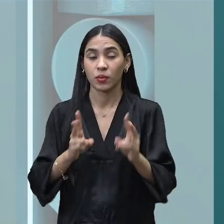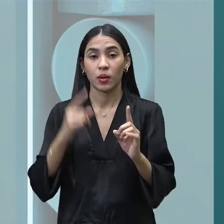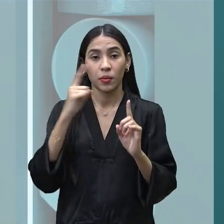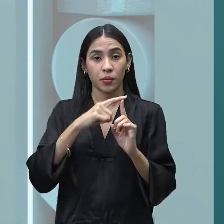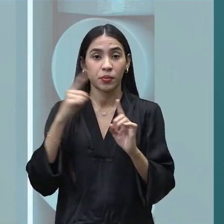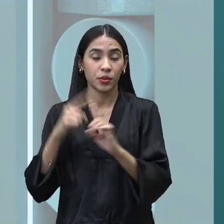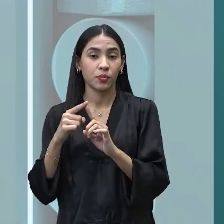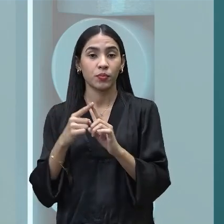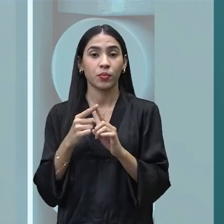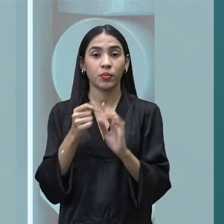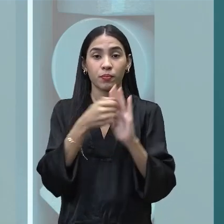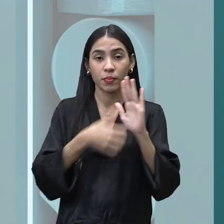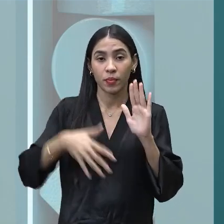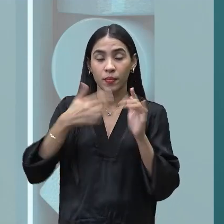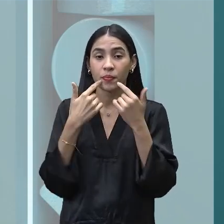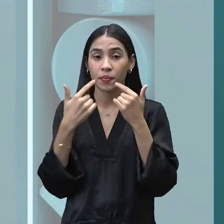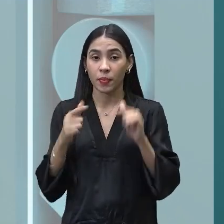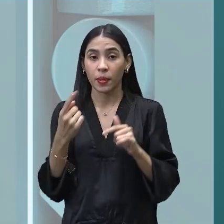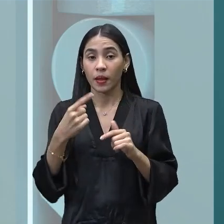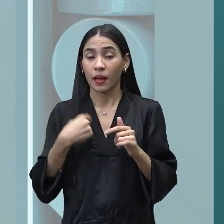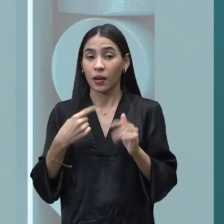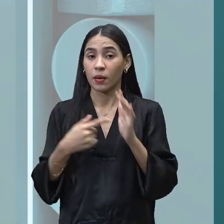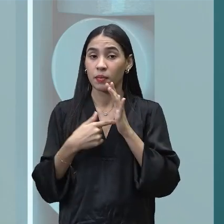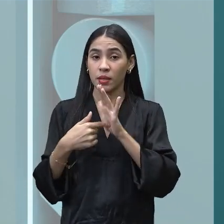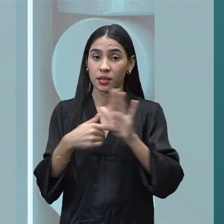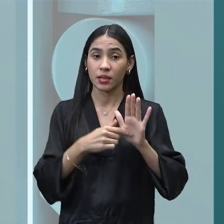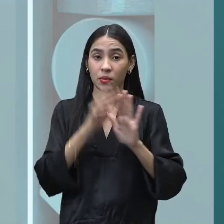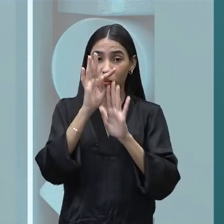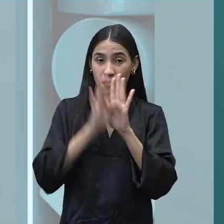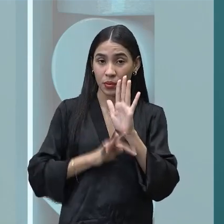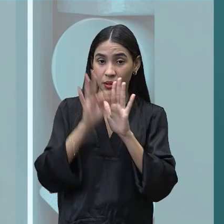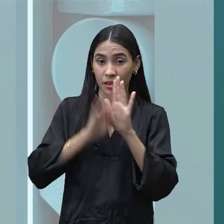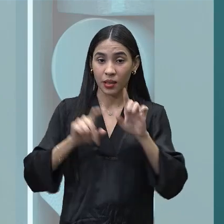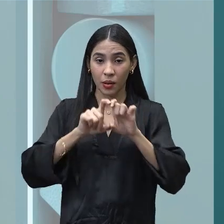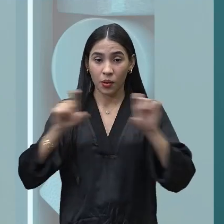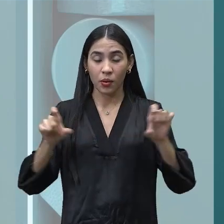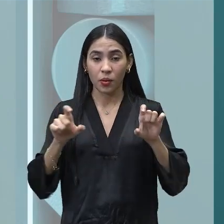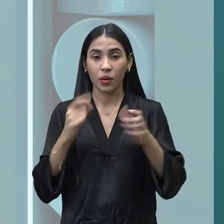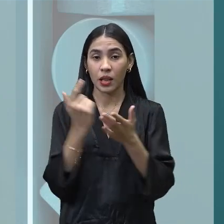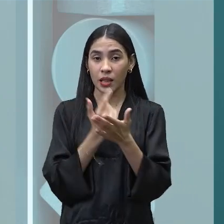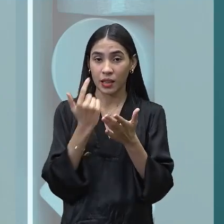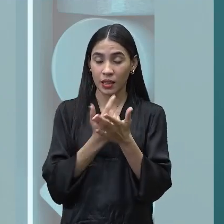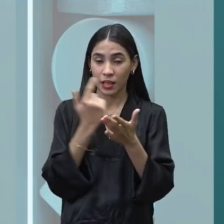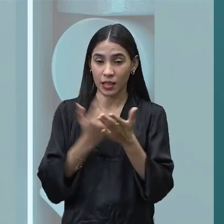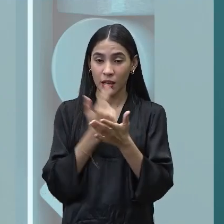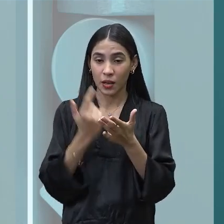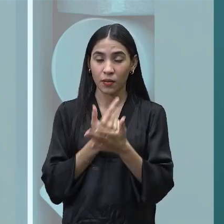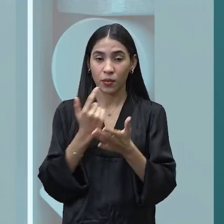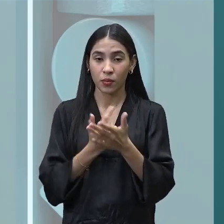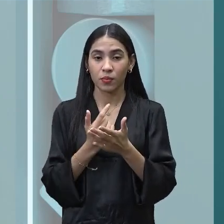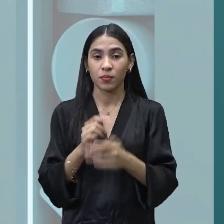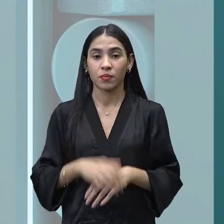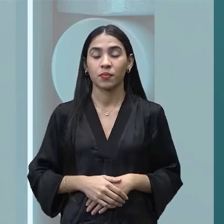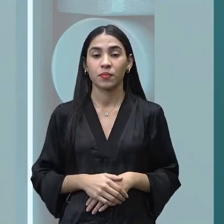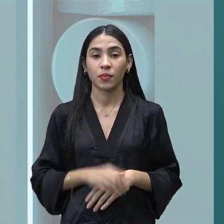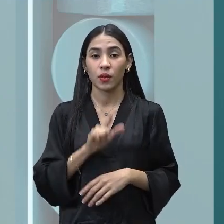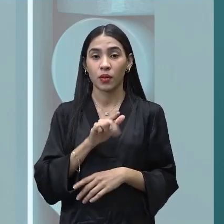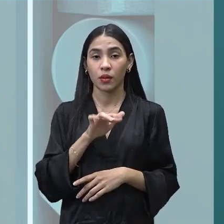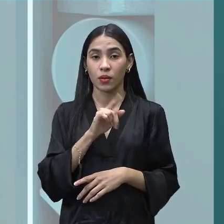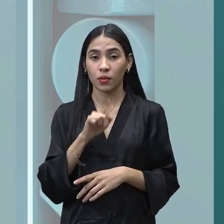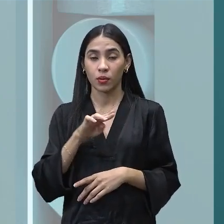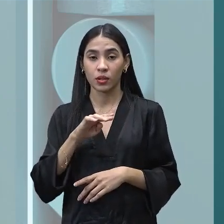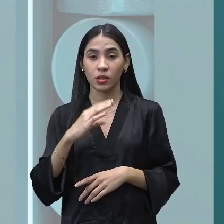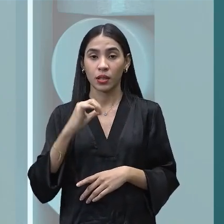tipo de figura de linguagem, eu trouxe para vocês um trecho da obra Os Lusíadas, de Luís Vaz de Camões, certo?